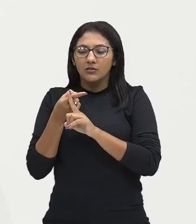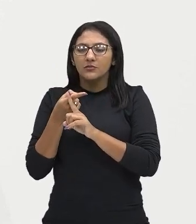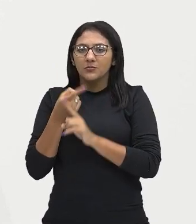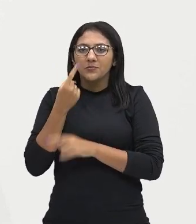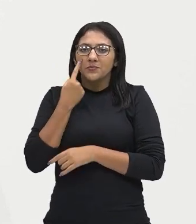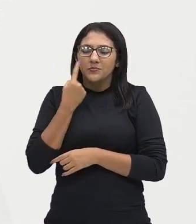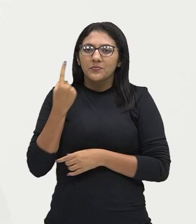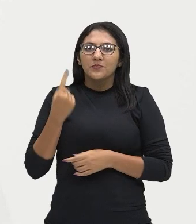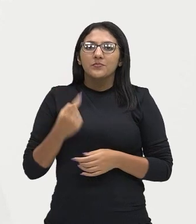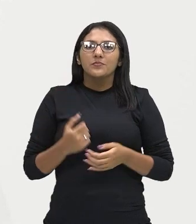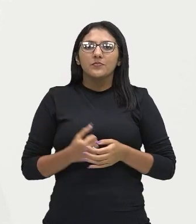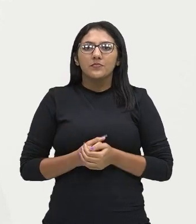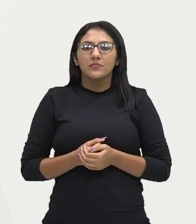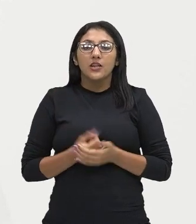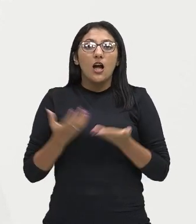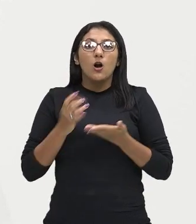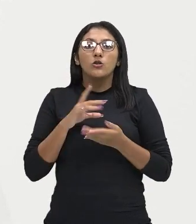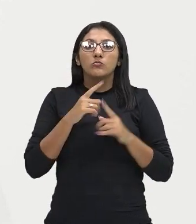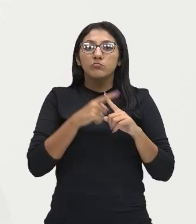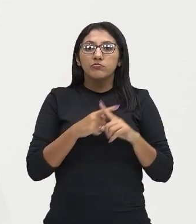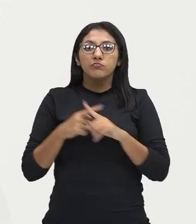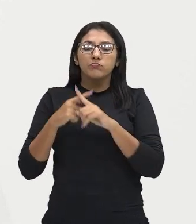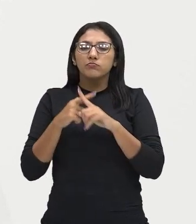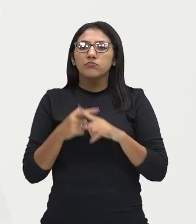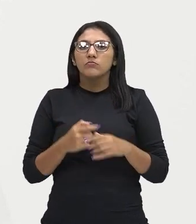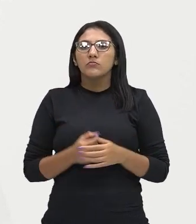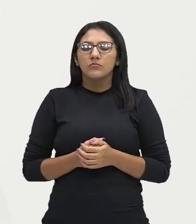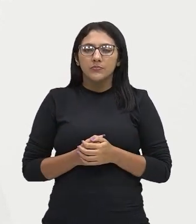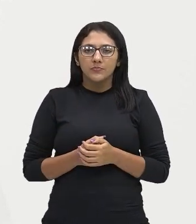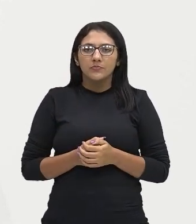Tá bom? Agora, vamos multiplicar. Ó, 1 vezes 3.